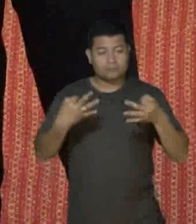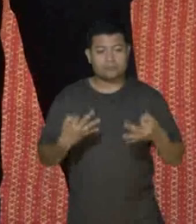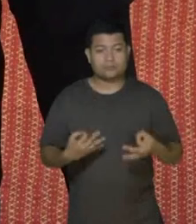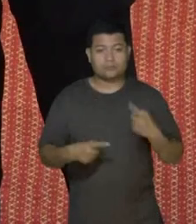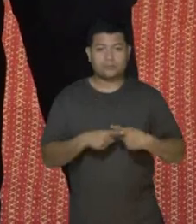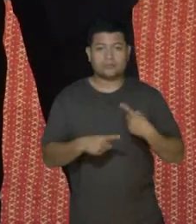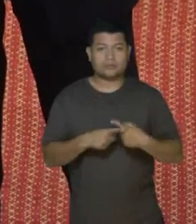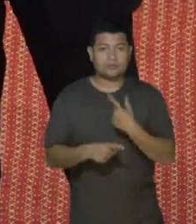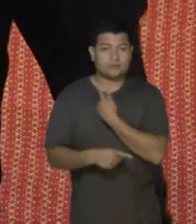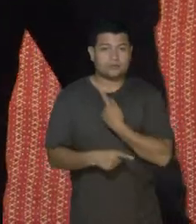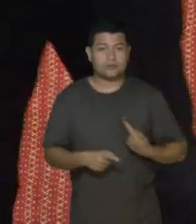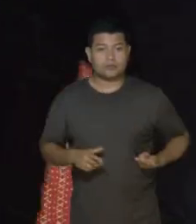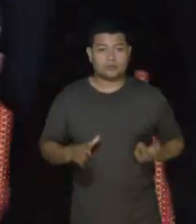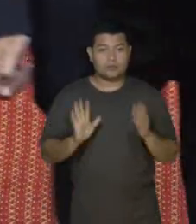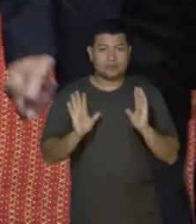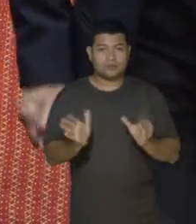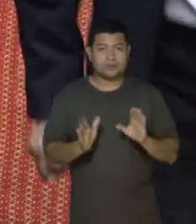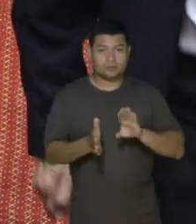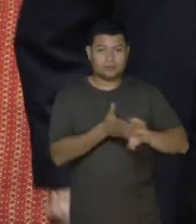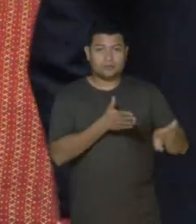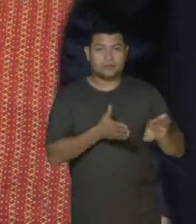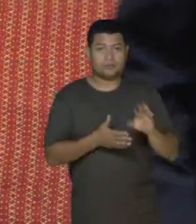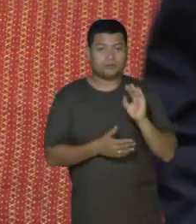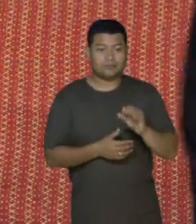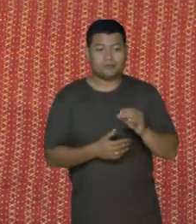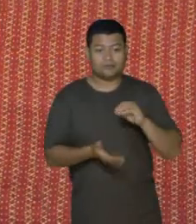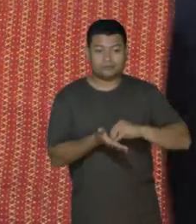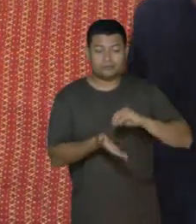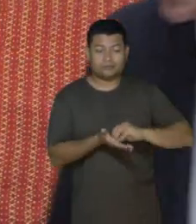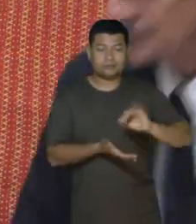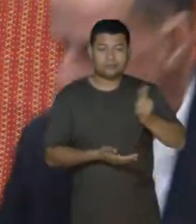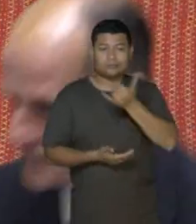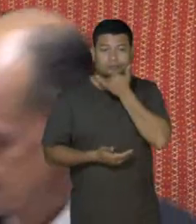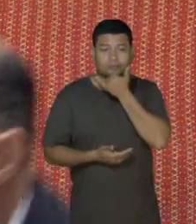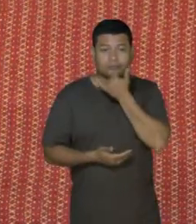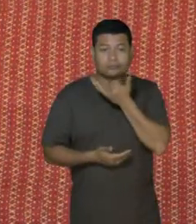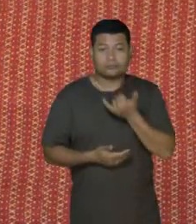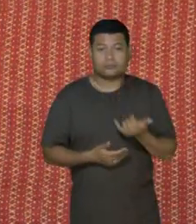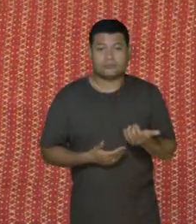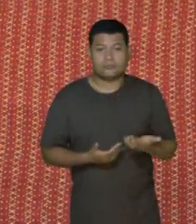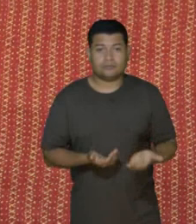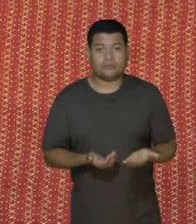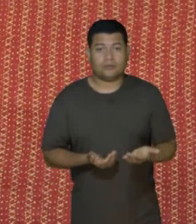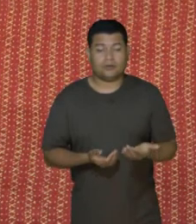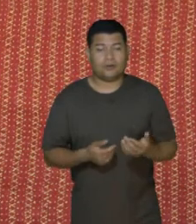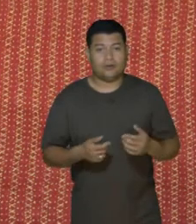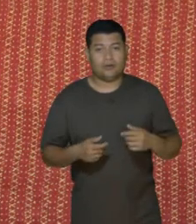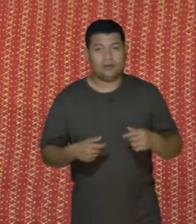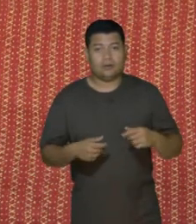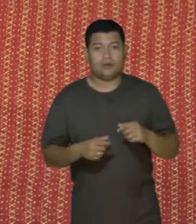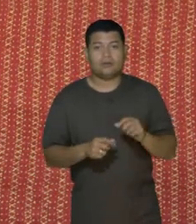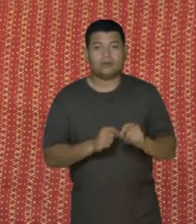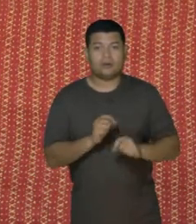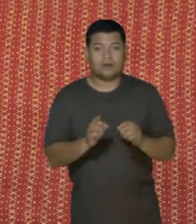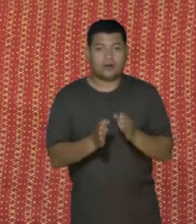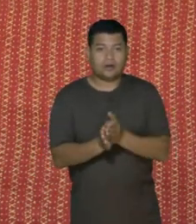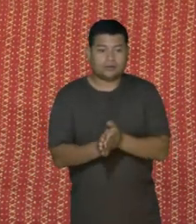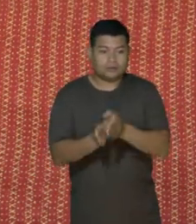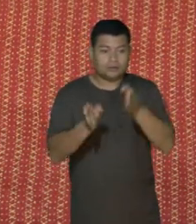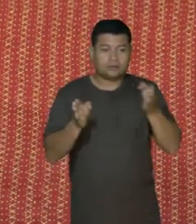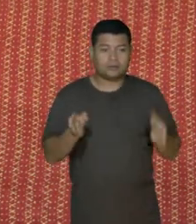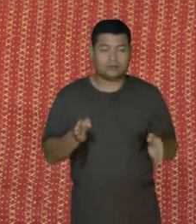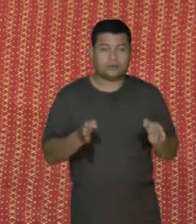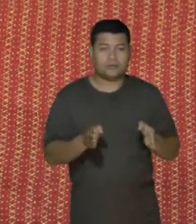governo rejeitou, mas não apresentou nenhuma justificativa. O que o projeto faz é estender as licenças, as certidões negativas de